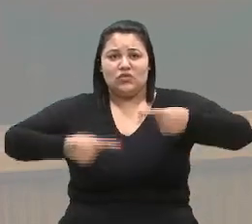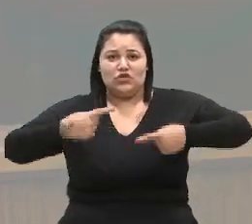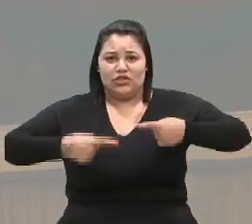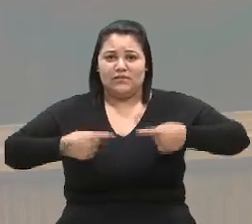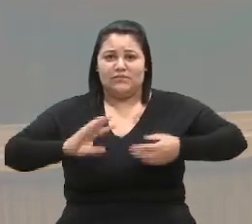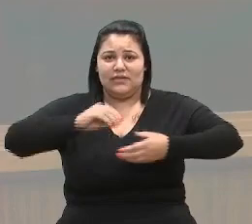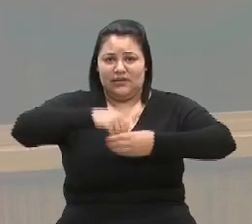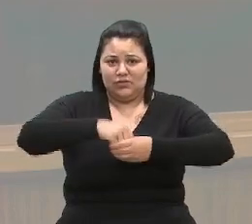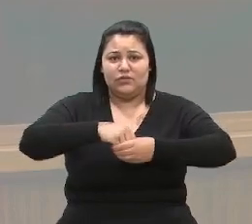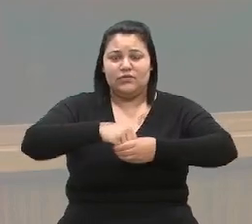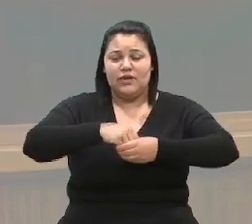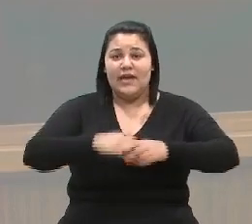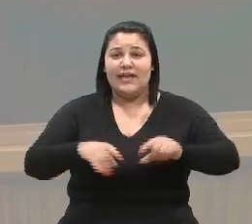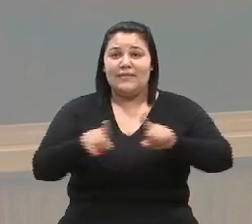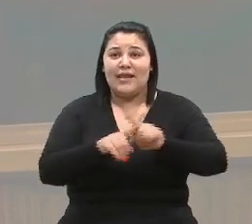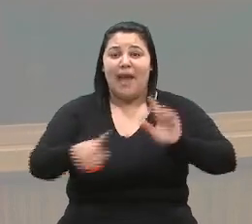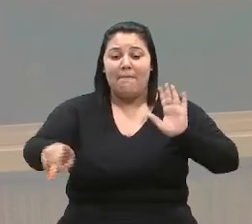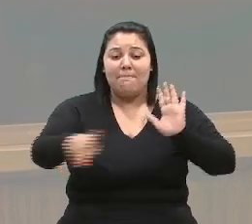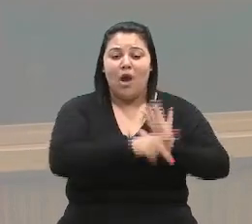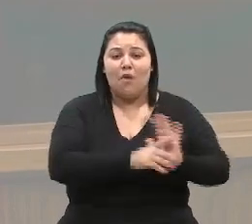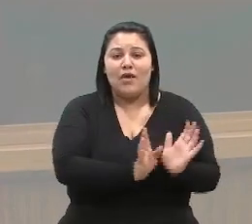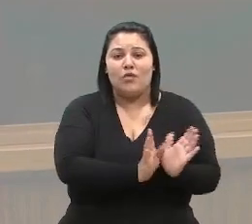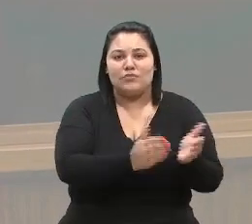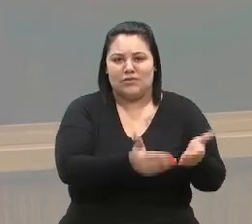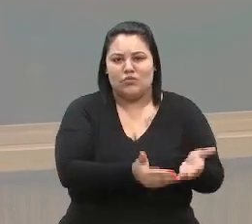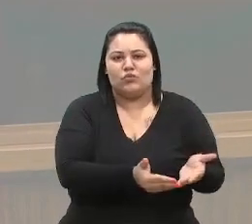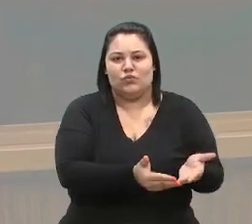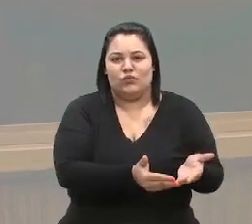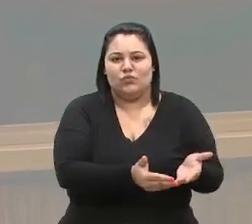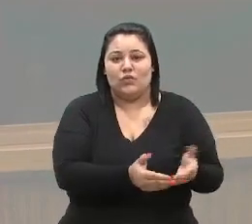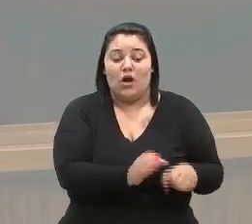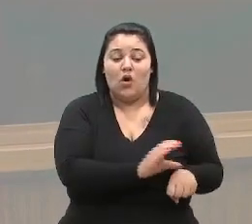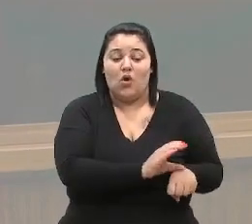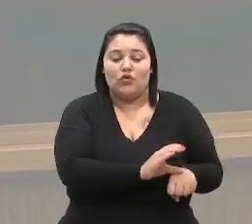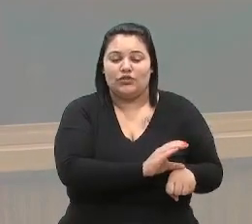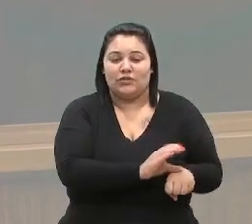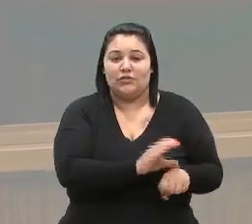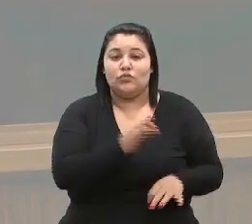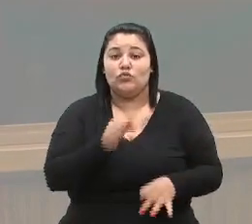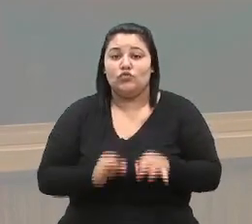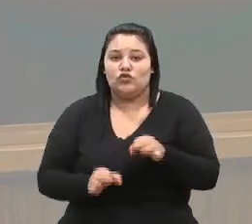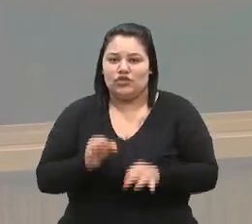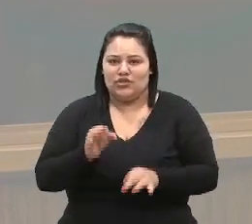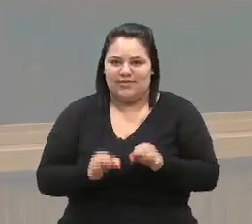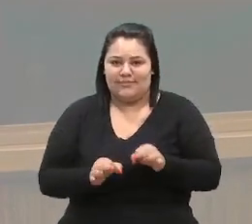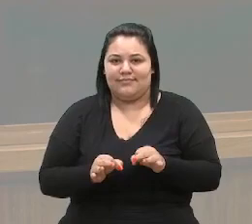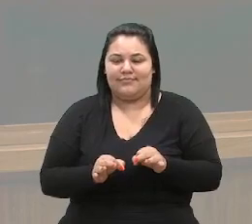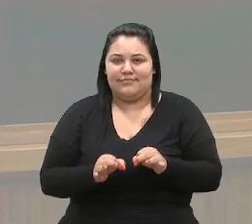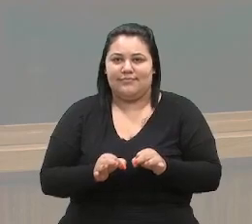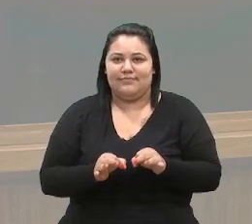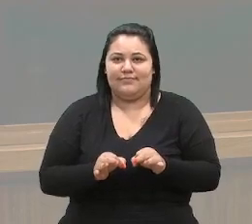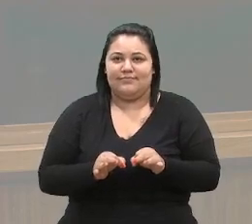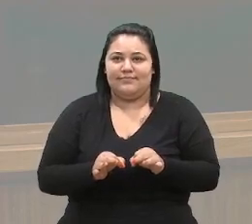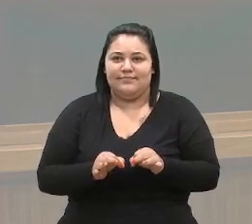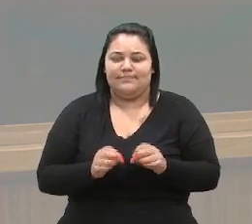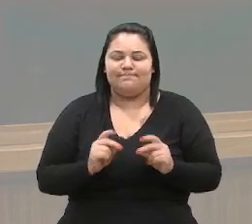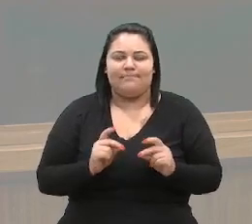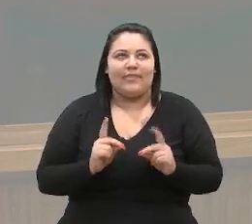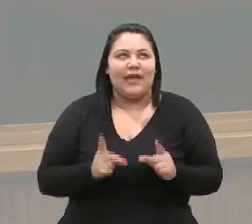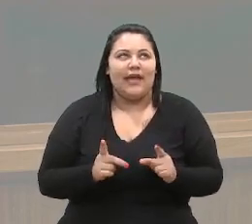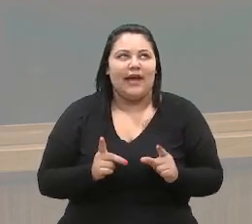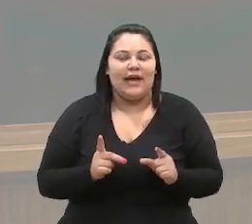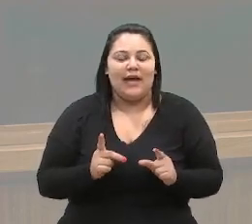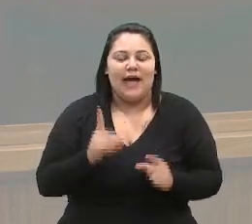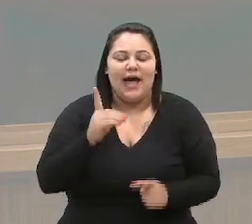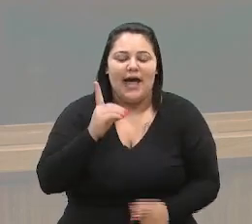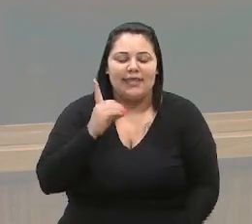Assembleia. Na própria Comissão de Constituição e Justiça, a